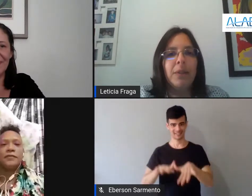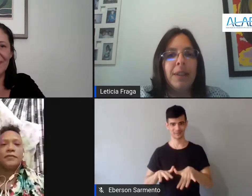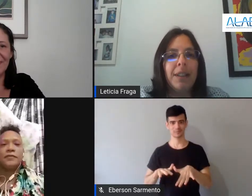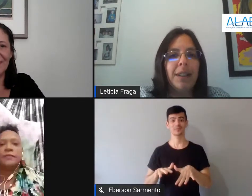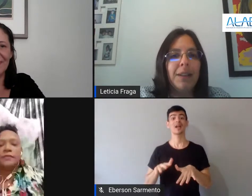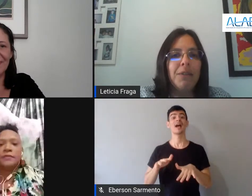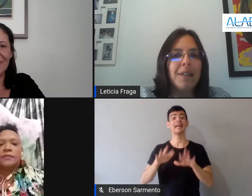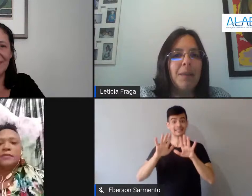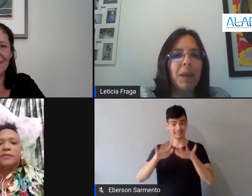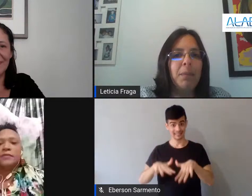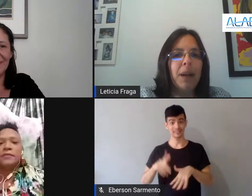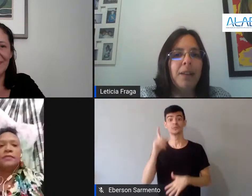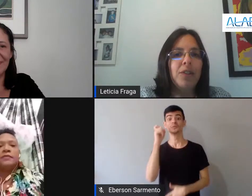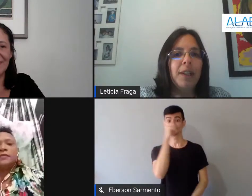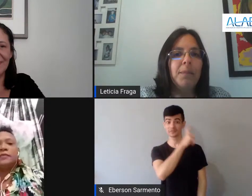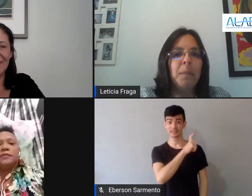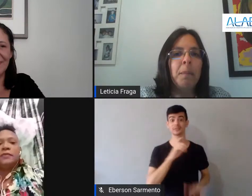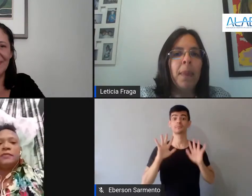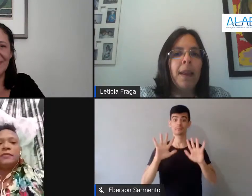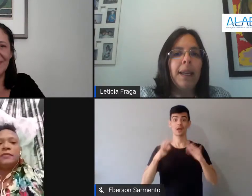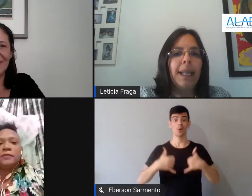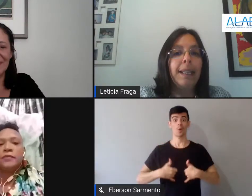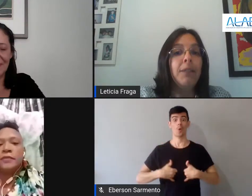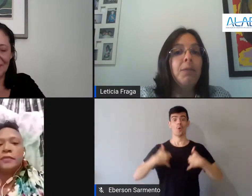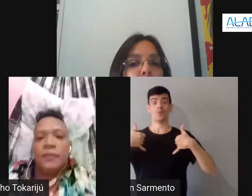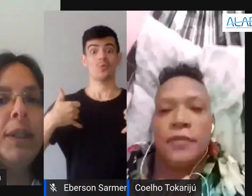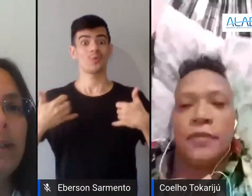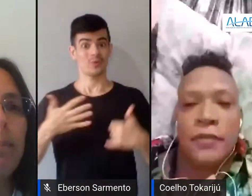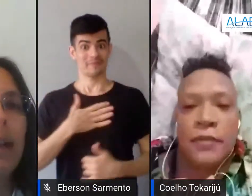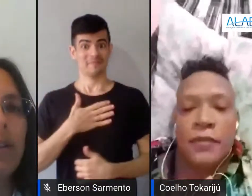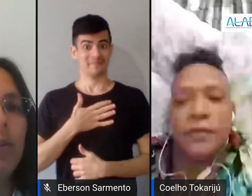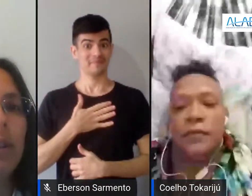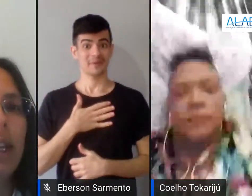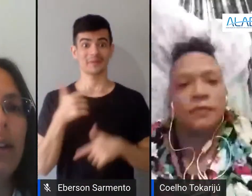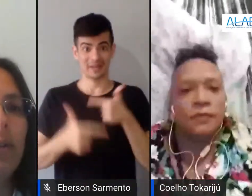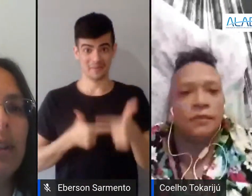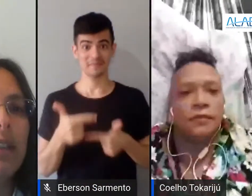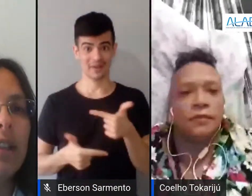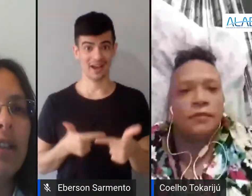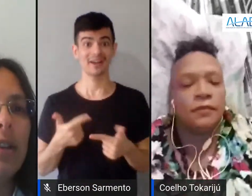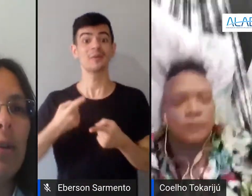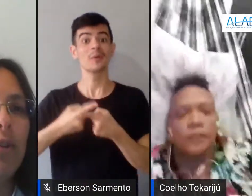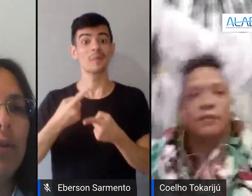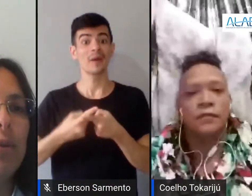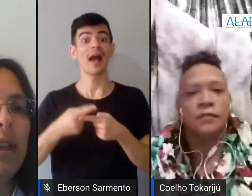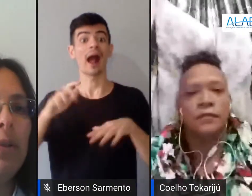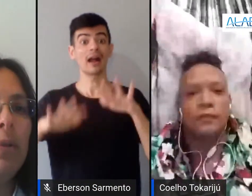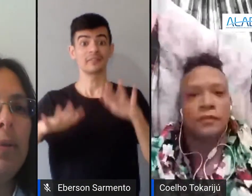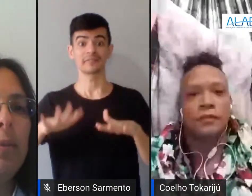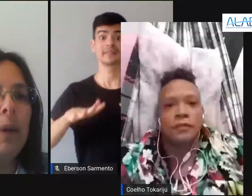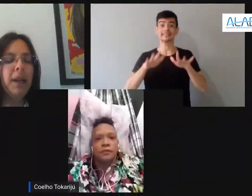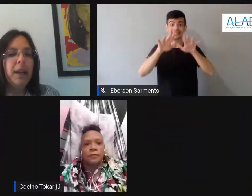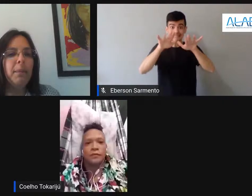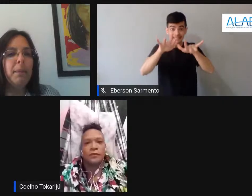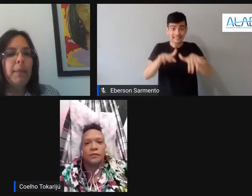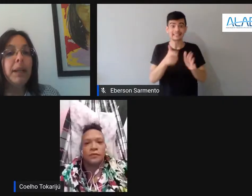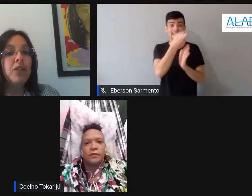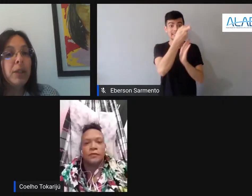conseguido fazer a minha parte, né, e teve muitas partes do texto que a gente construiu